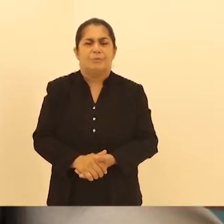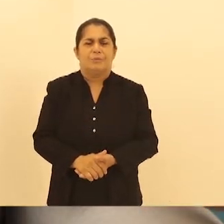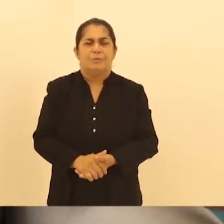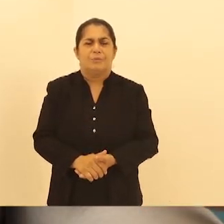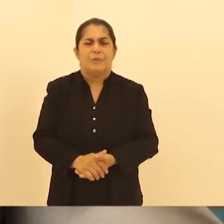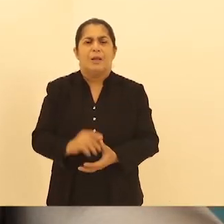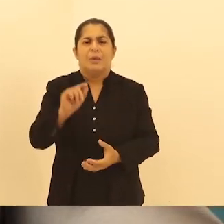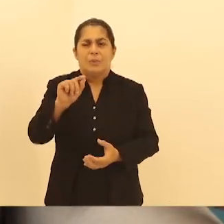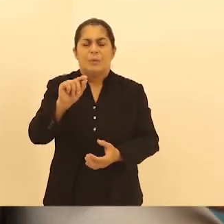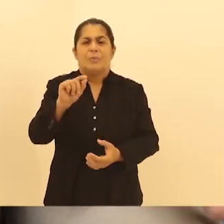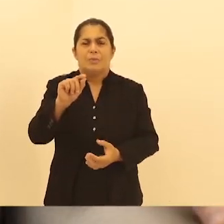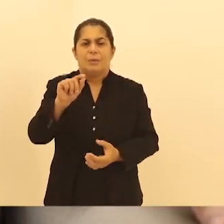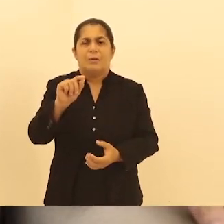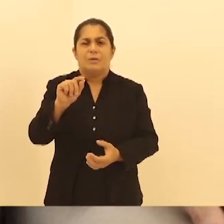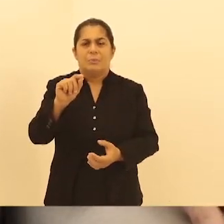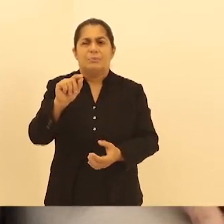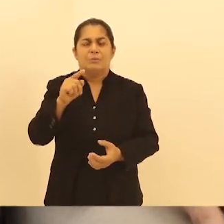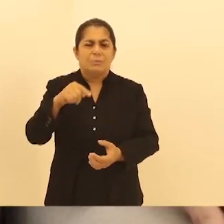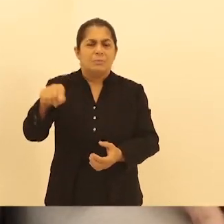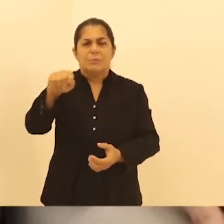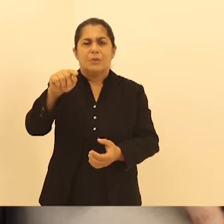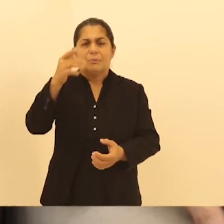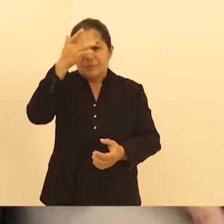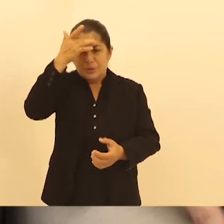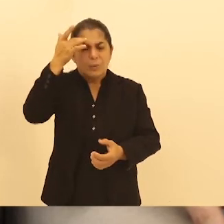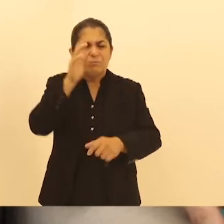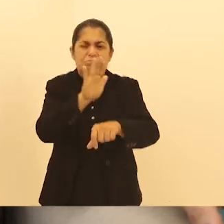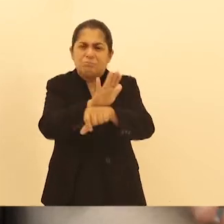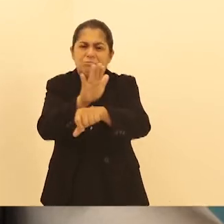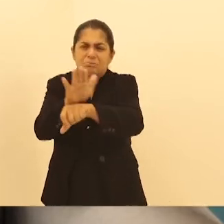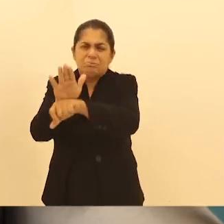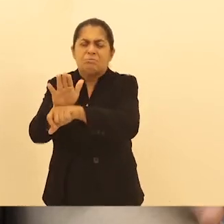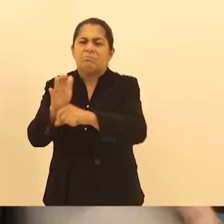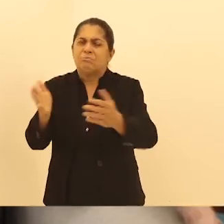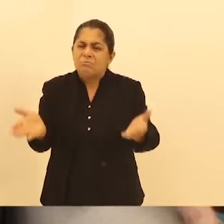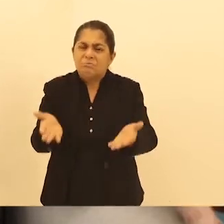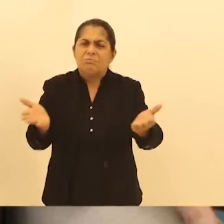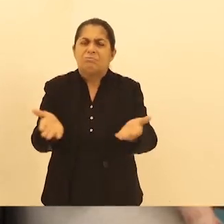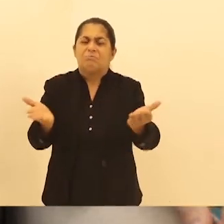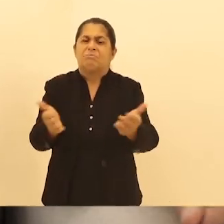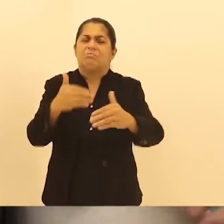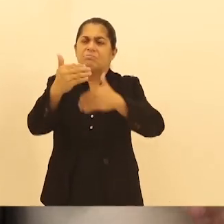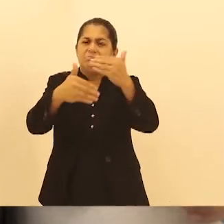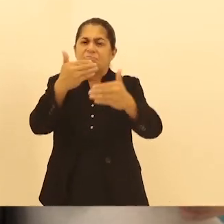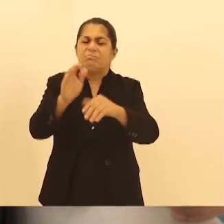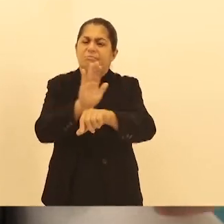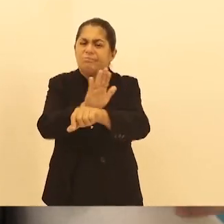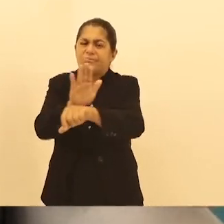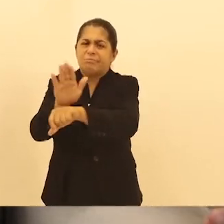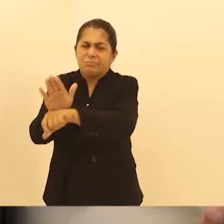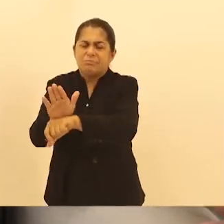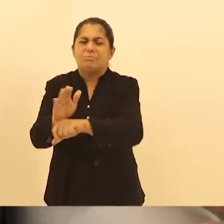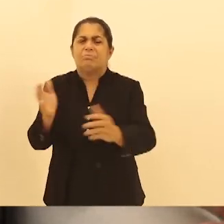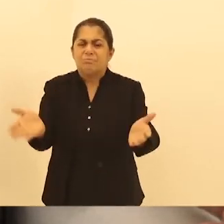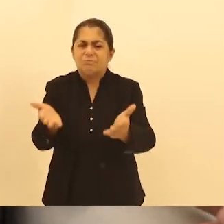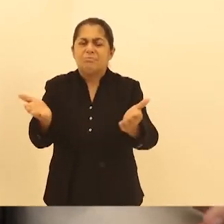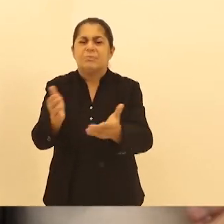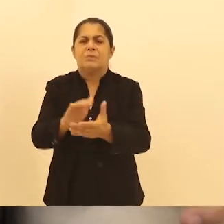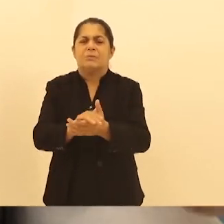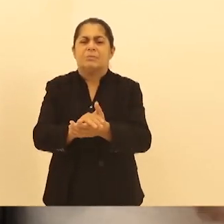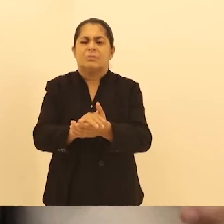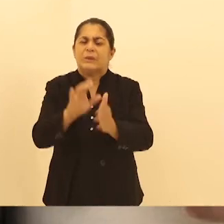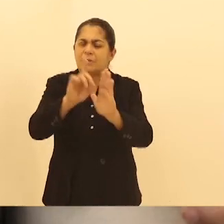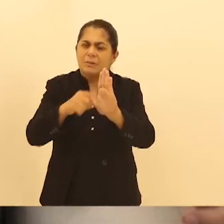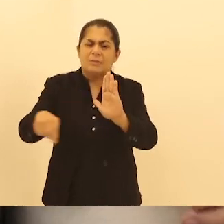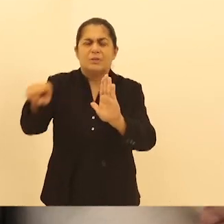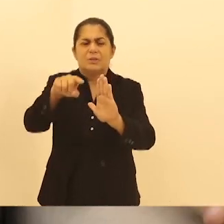dos cidadãos e nesse sentido nós ficamos com a obrigação de